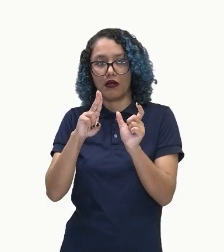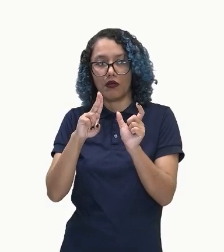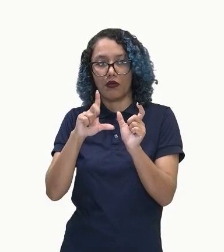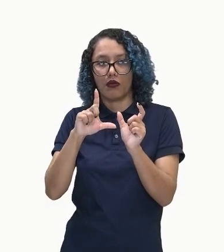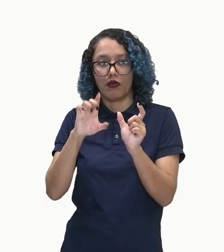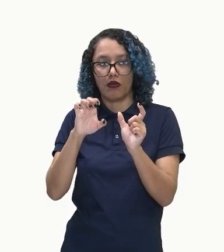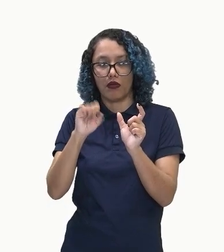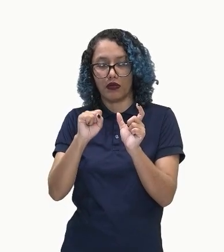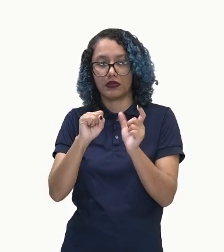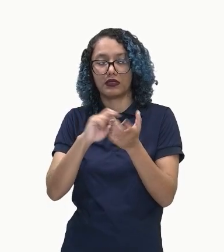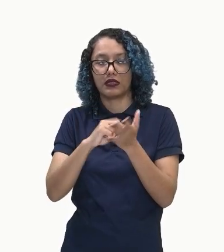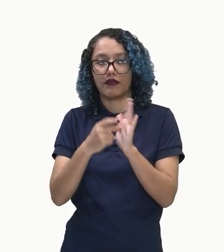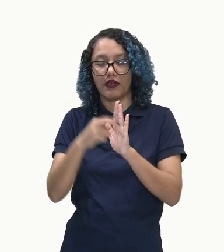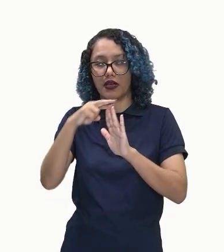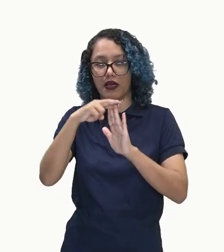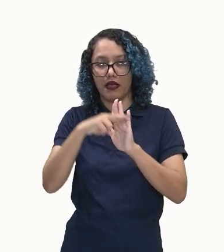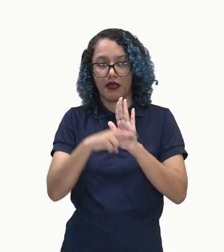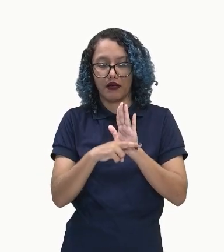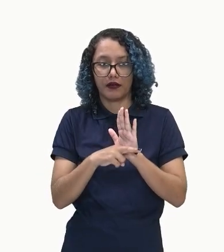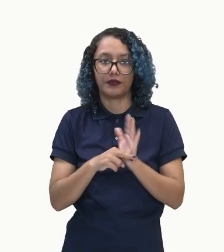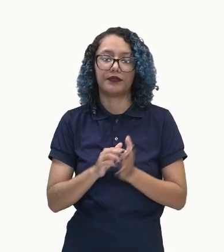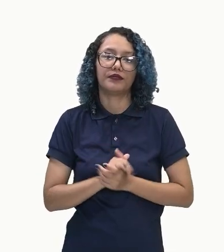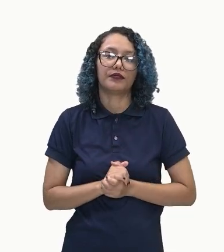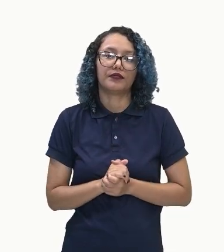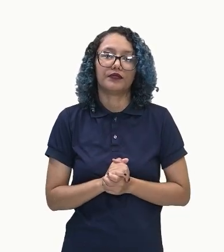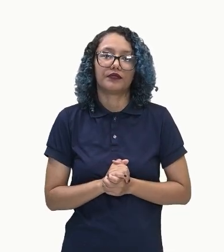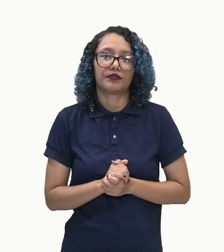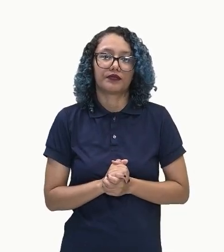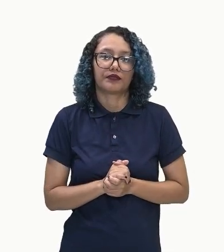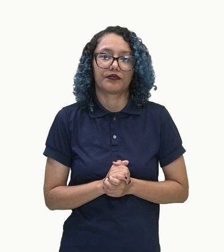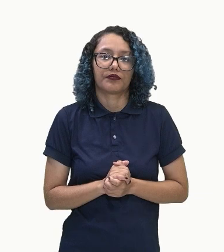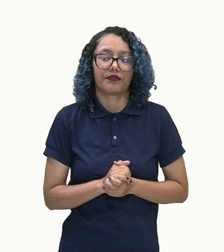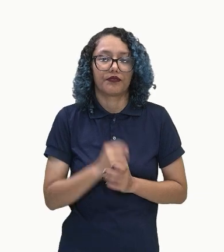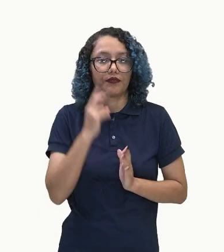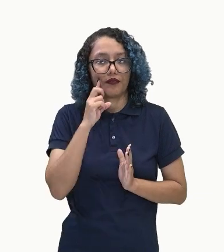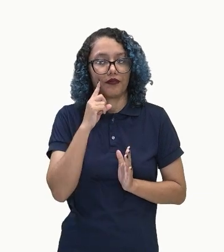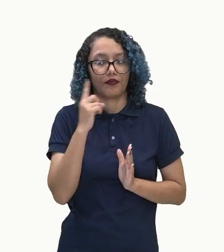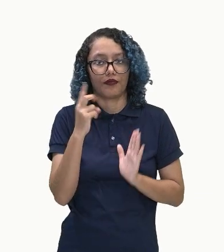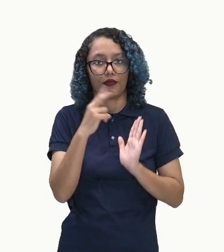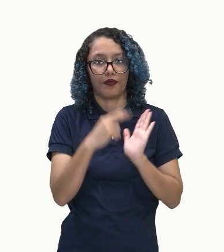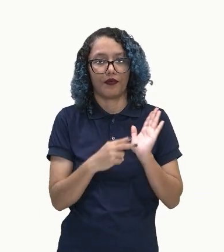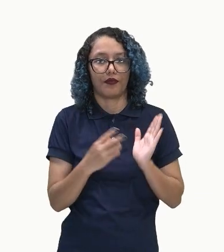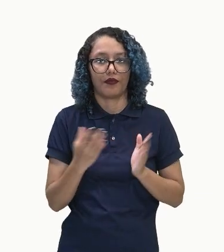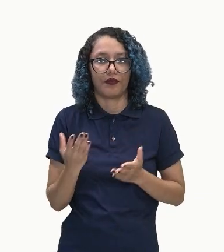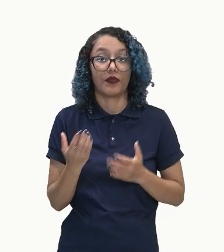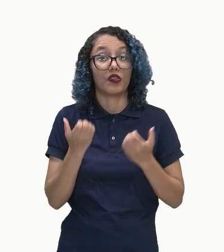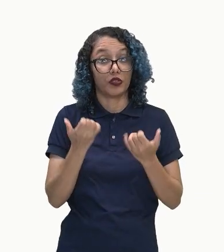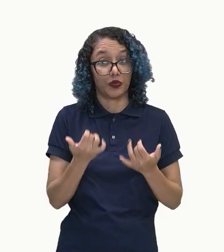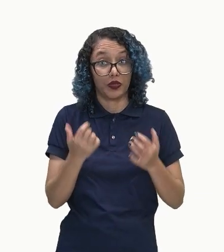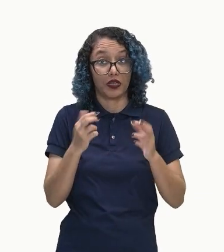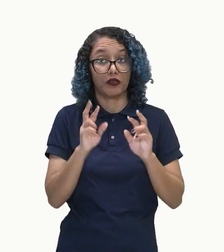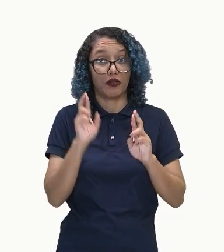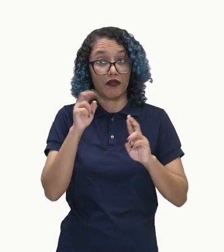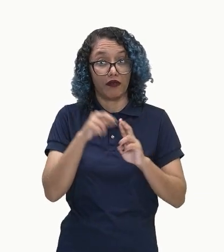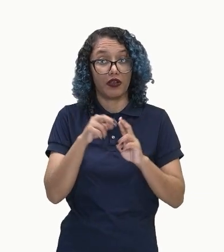S, regras. Então, regras gramaticais. Can be singular. Isso aqui eu estou falando de substantivo,